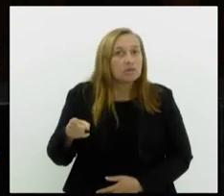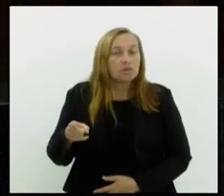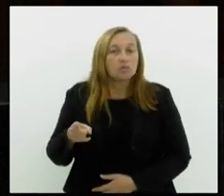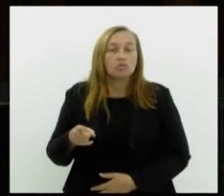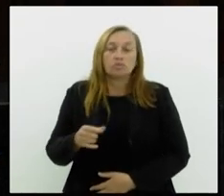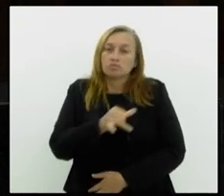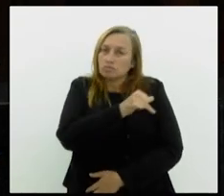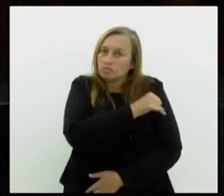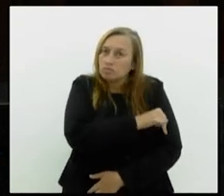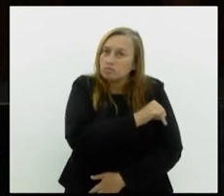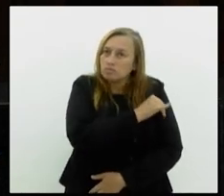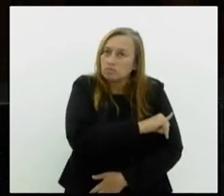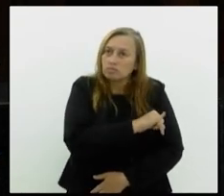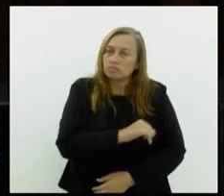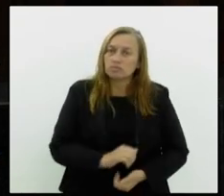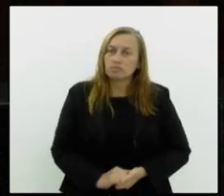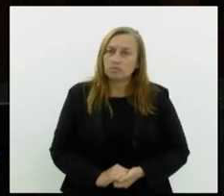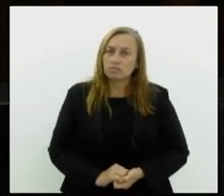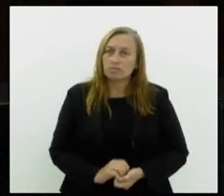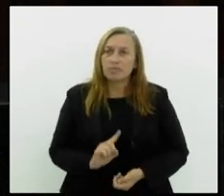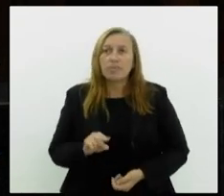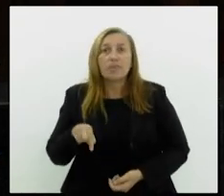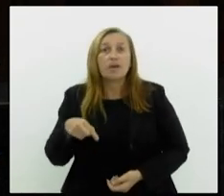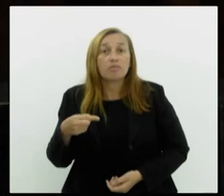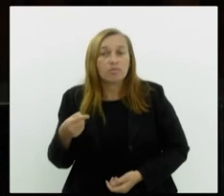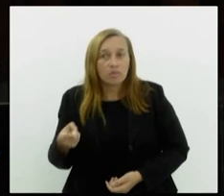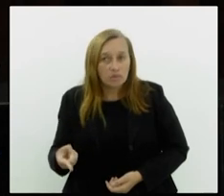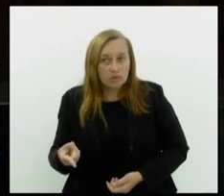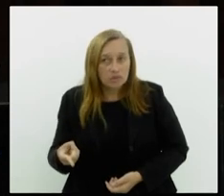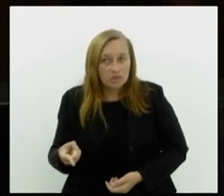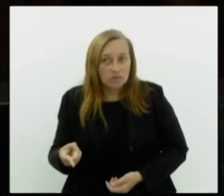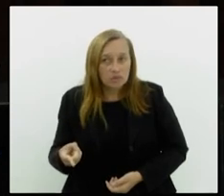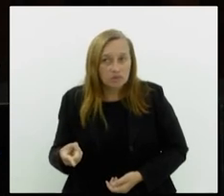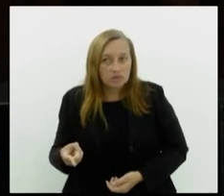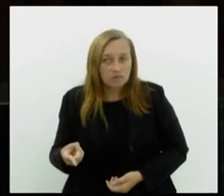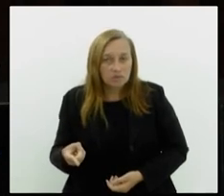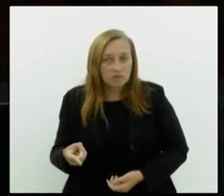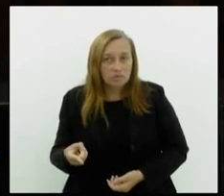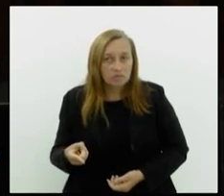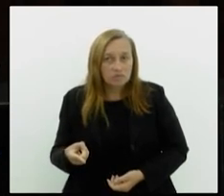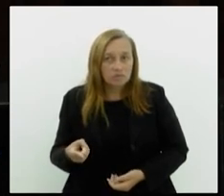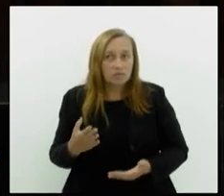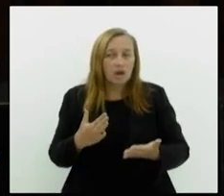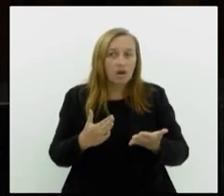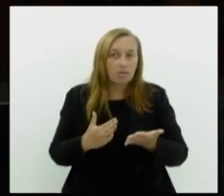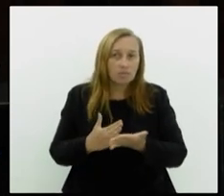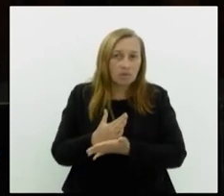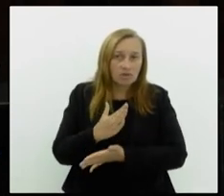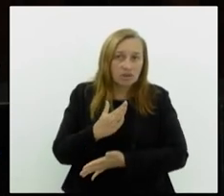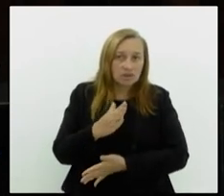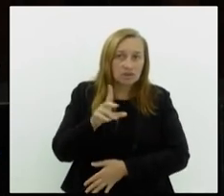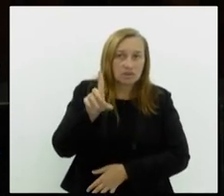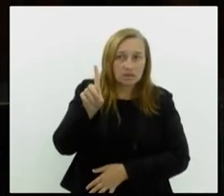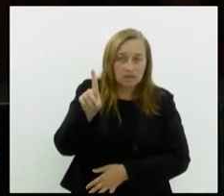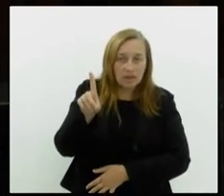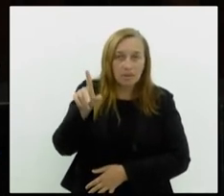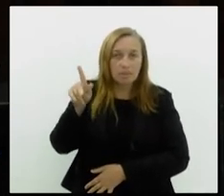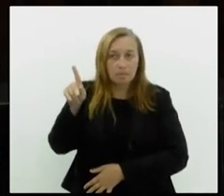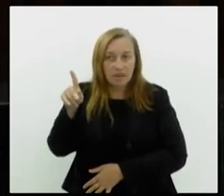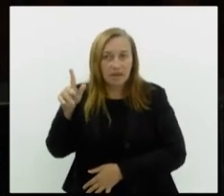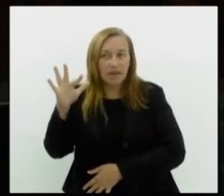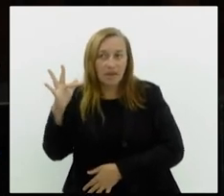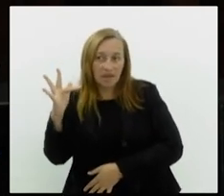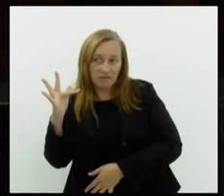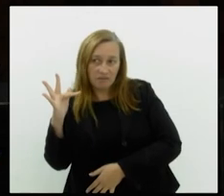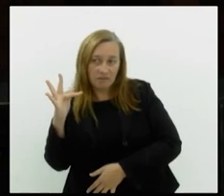de Janeiro, após a aceitação dessa malsinada DPF